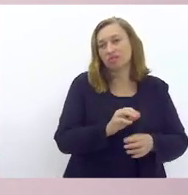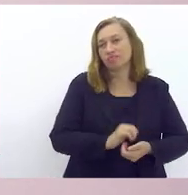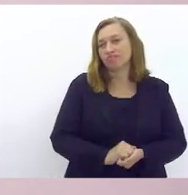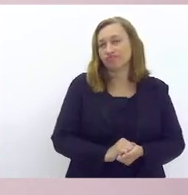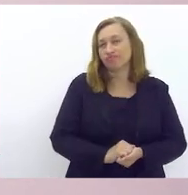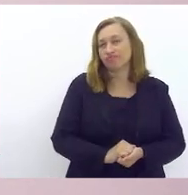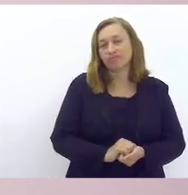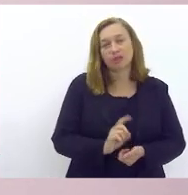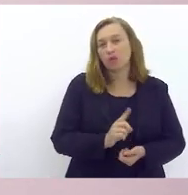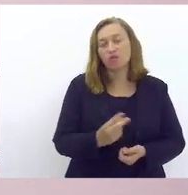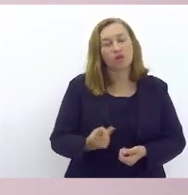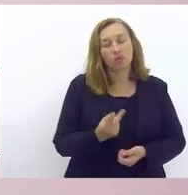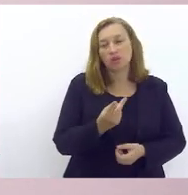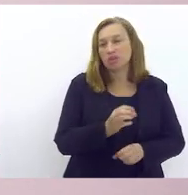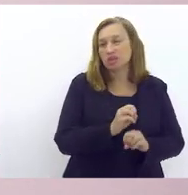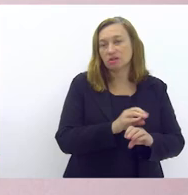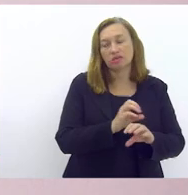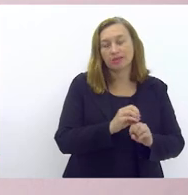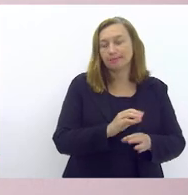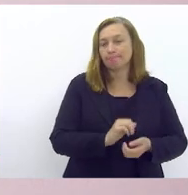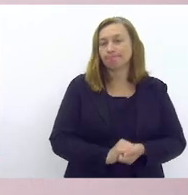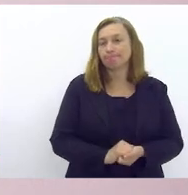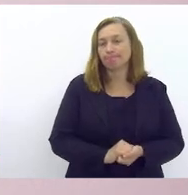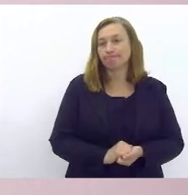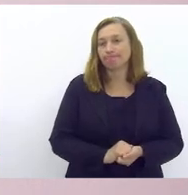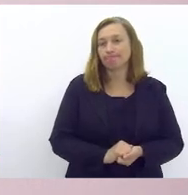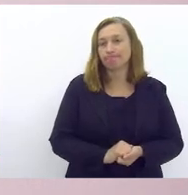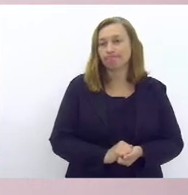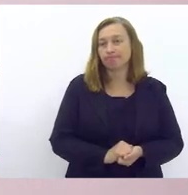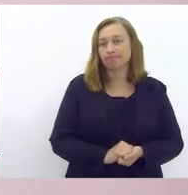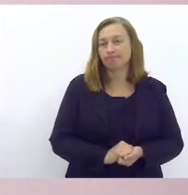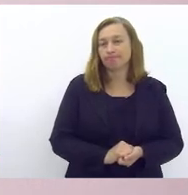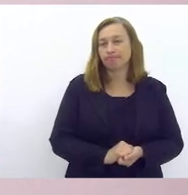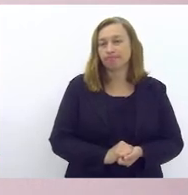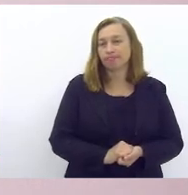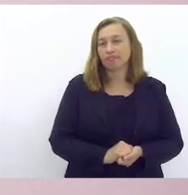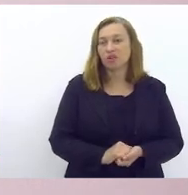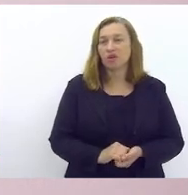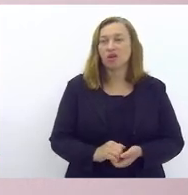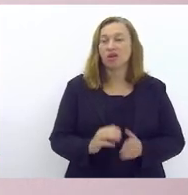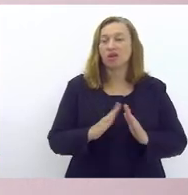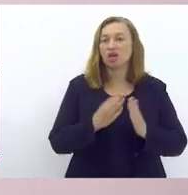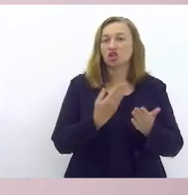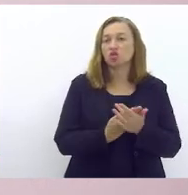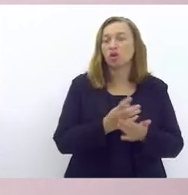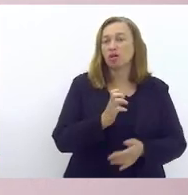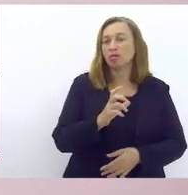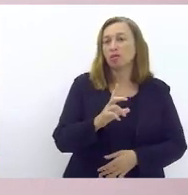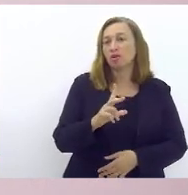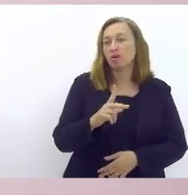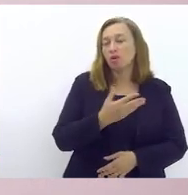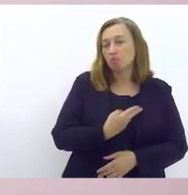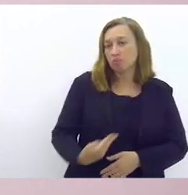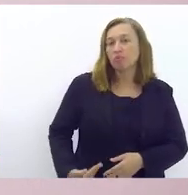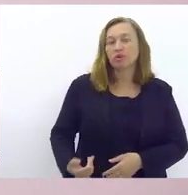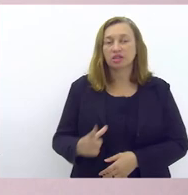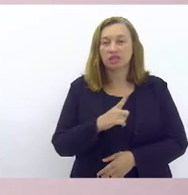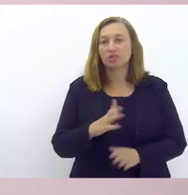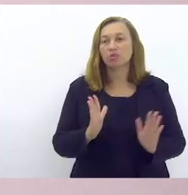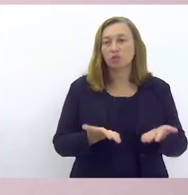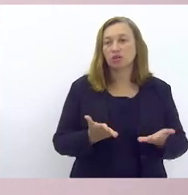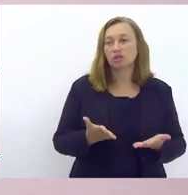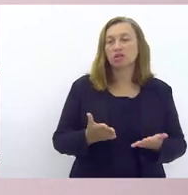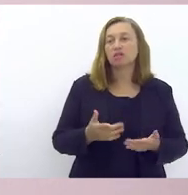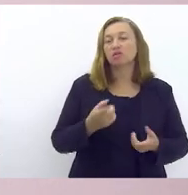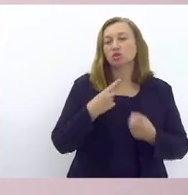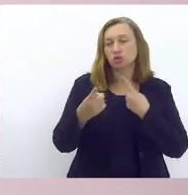não prioriza a educação, não priorizou a educação. Aí defende que escola pública hoje que nós temos hoje. Então, é necessário que façamos